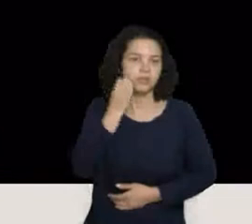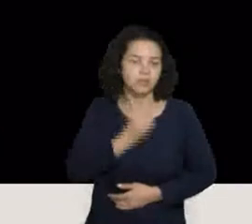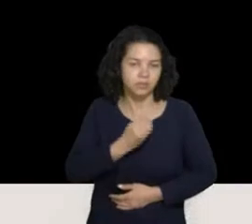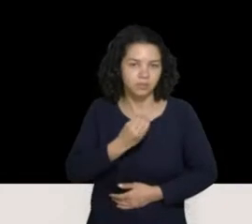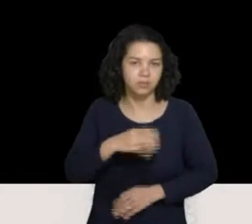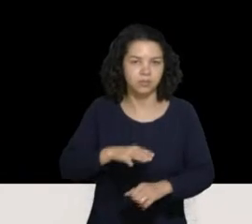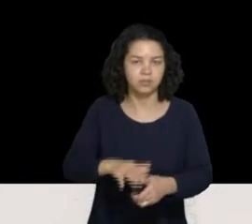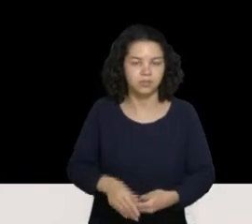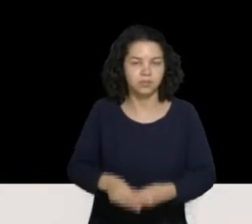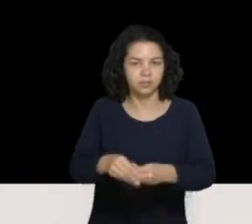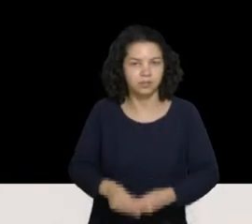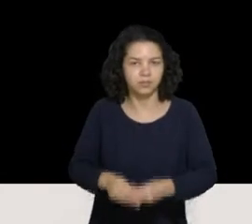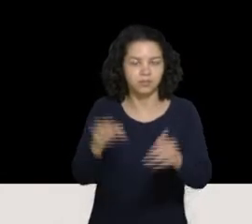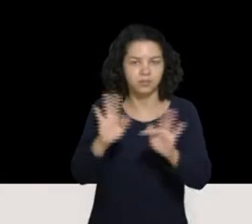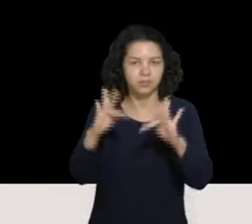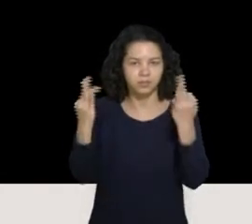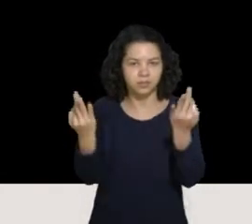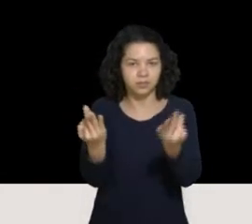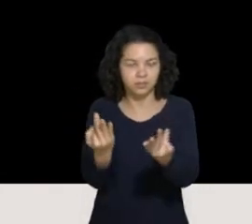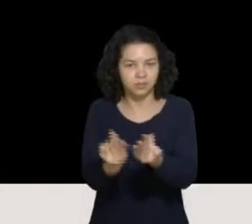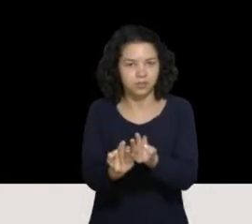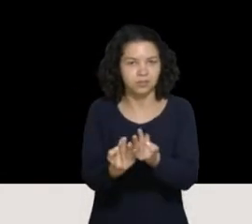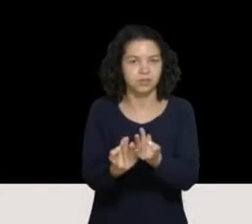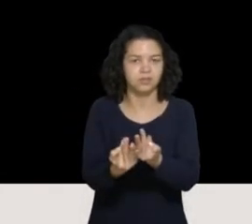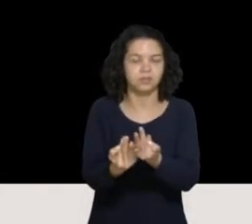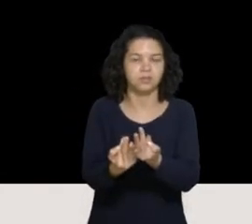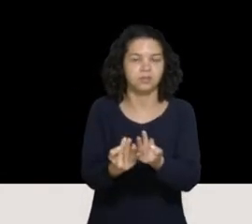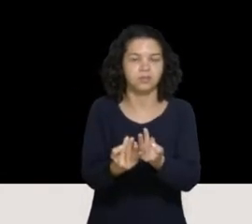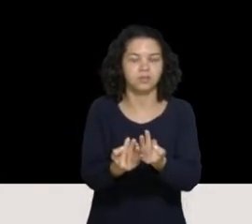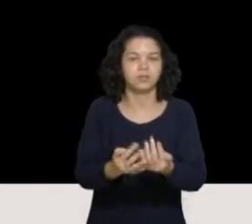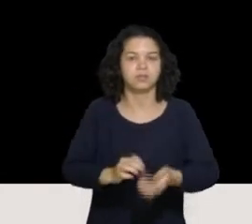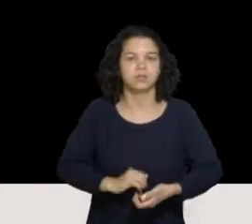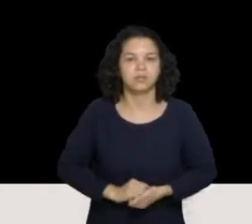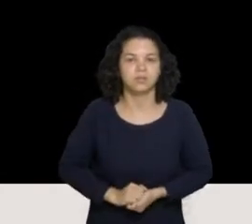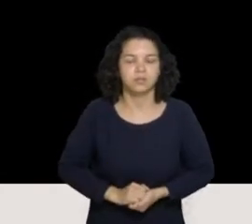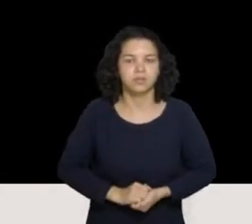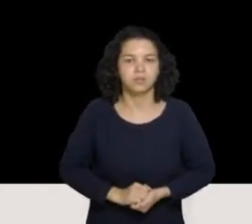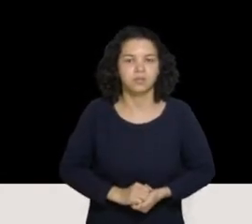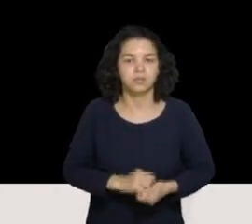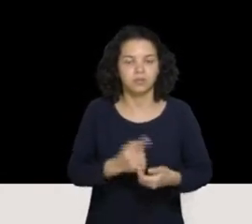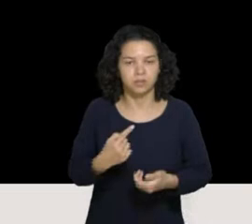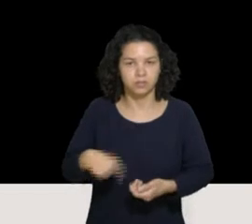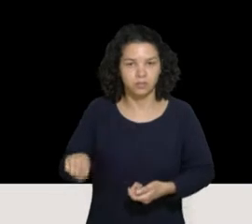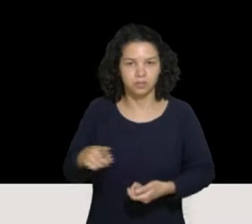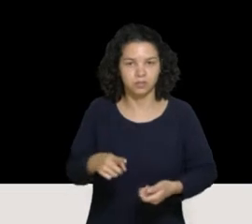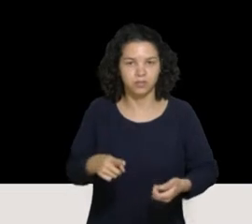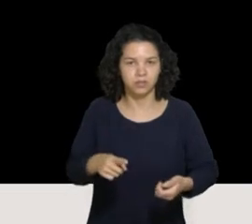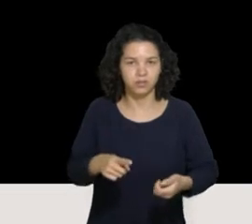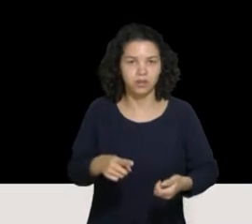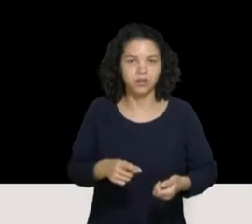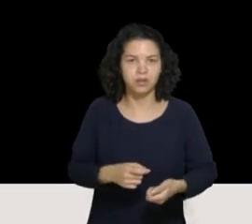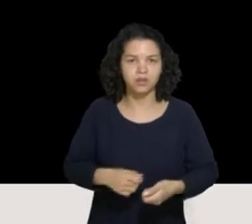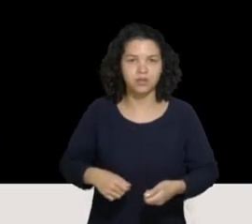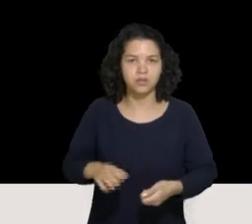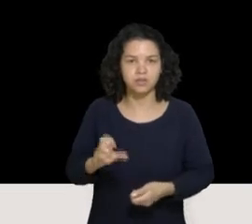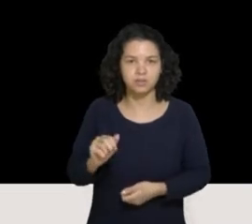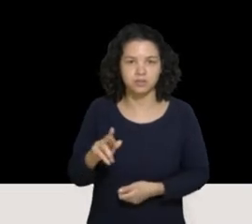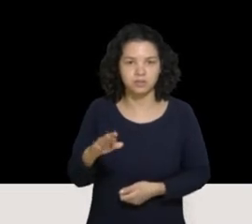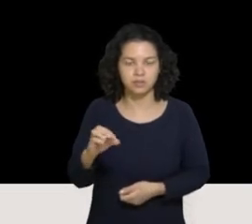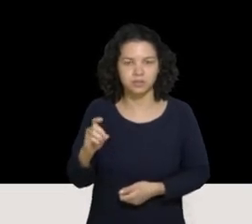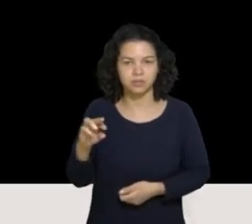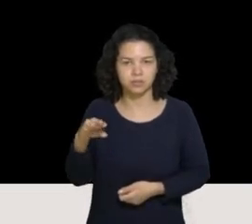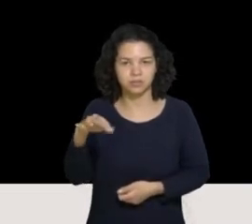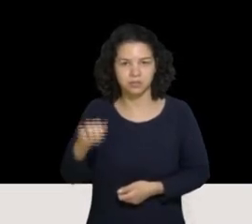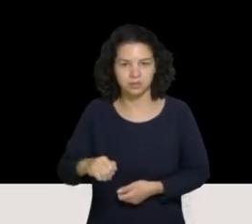cumprimentando os familiares do acordeonista divertilândia pelo Legado de sua obra a